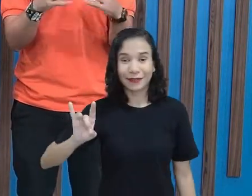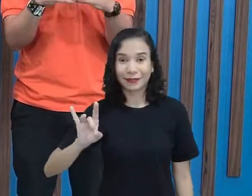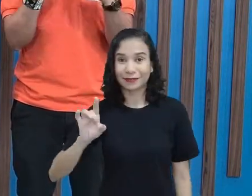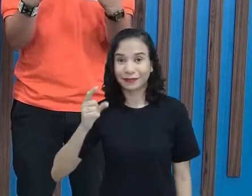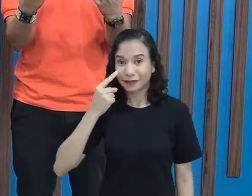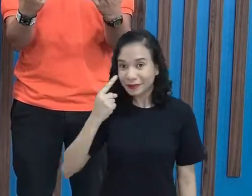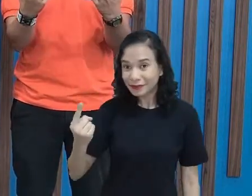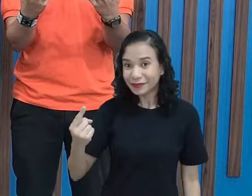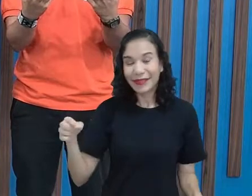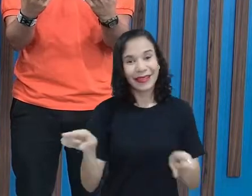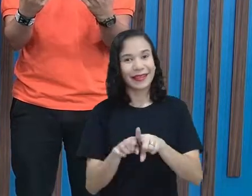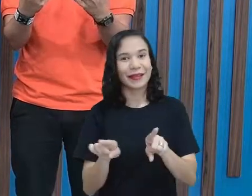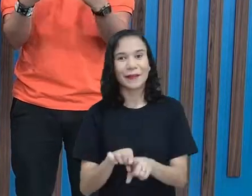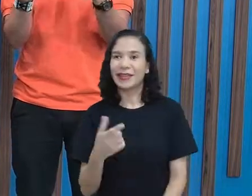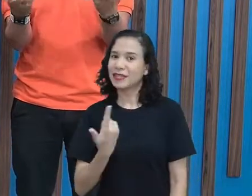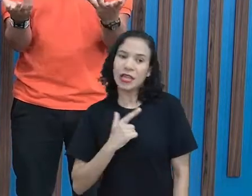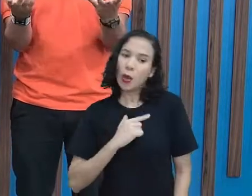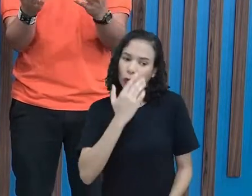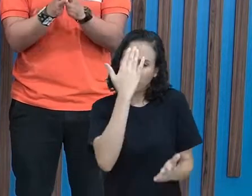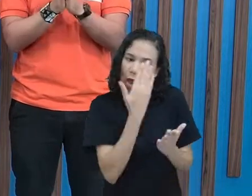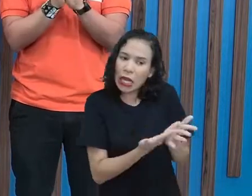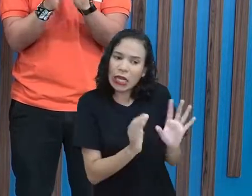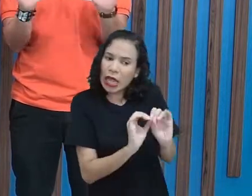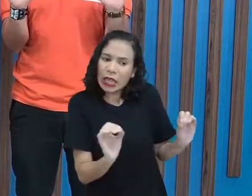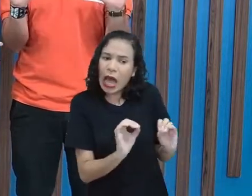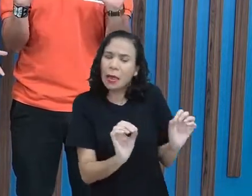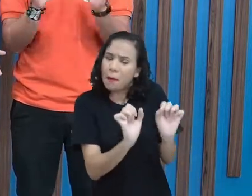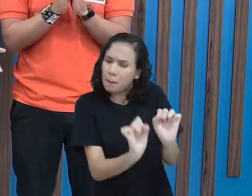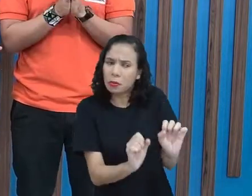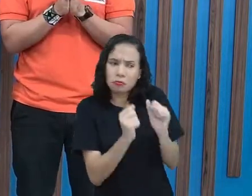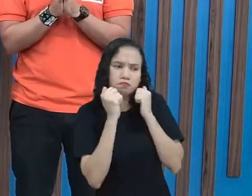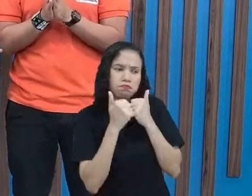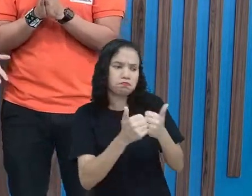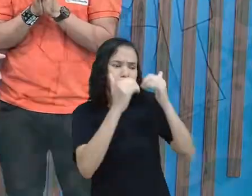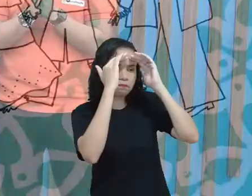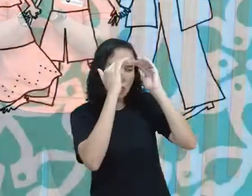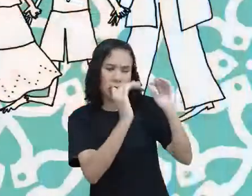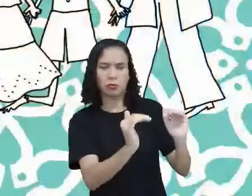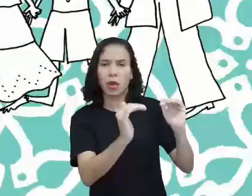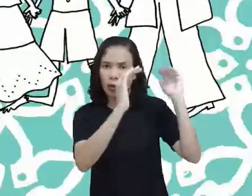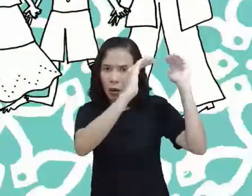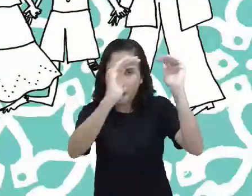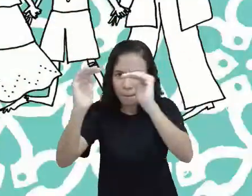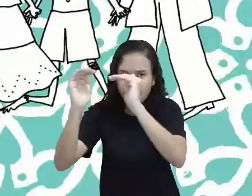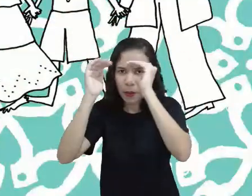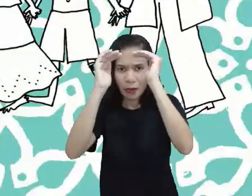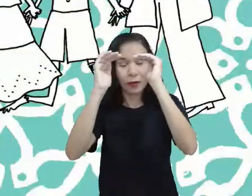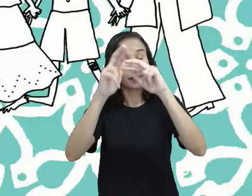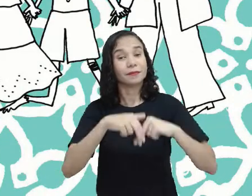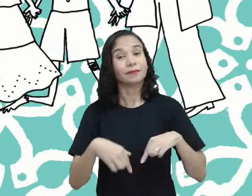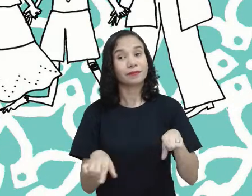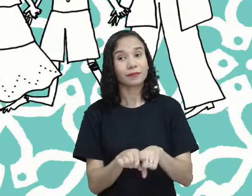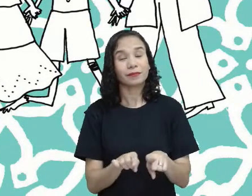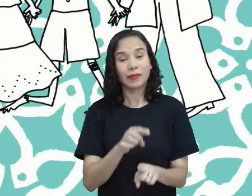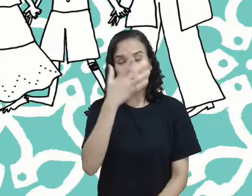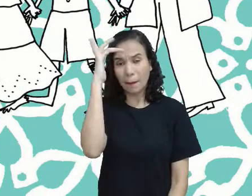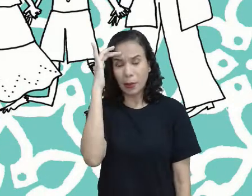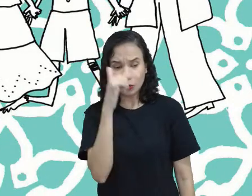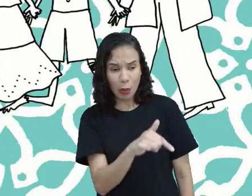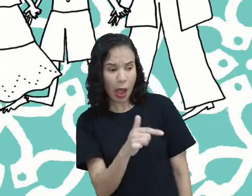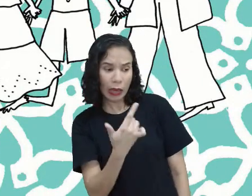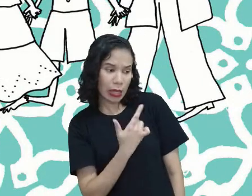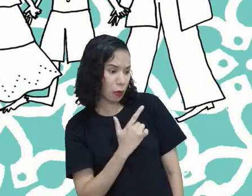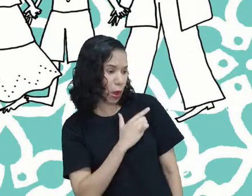Inclusive, se O você amor não de- tiver credo. Exatamente. Né? Inclusive, Você quem pode se não expõe ter. de não ter, Pode beleza? não ter. E não quer dizer que uma pessoa que não